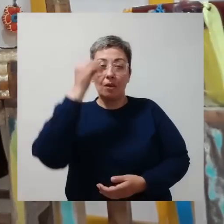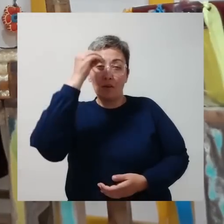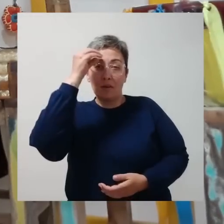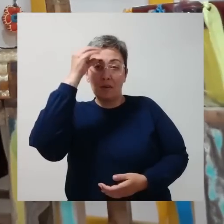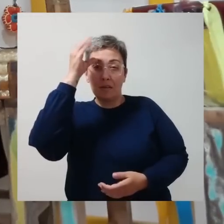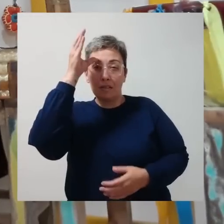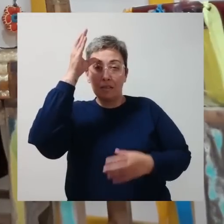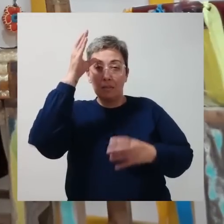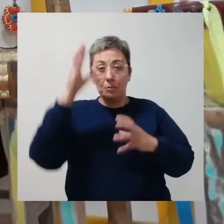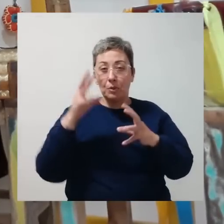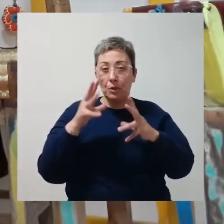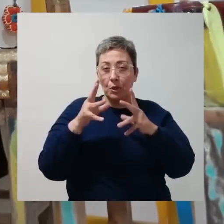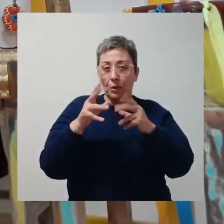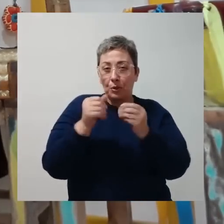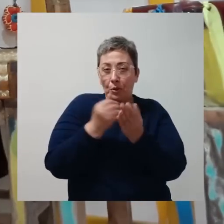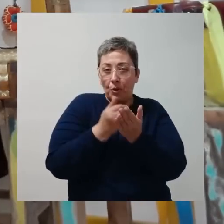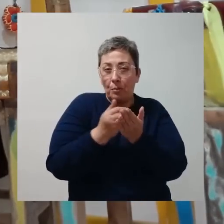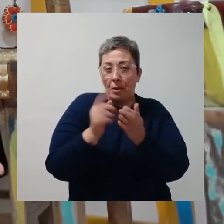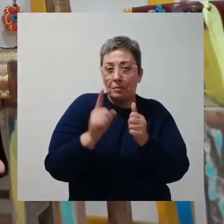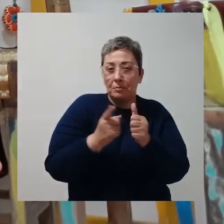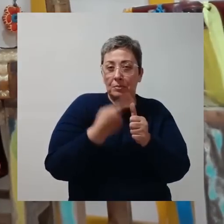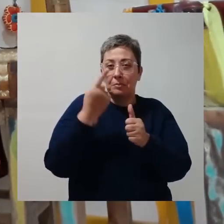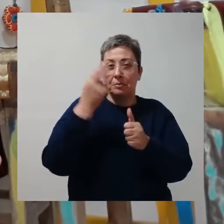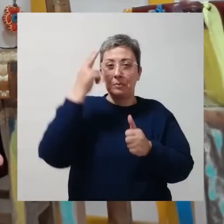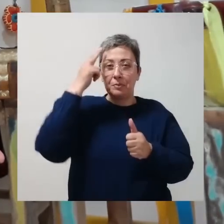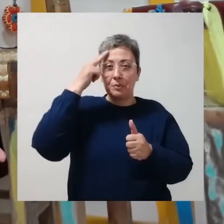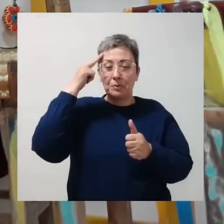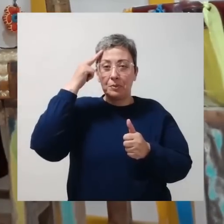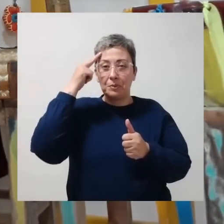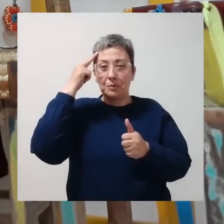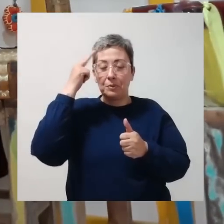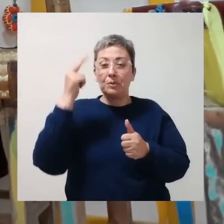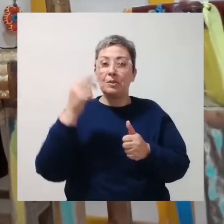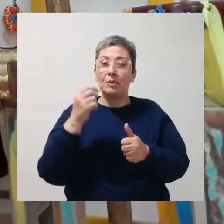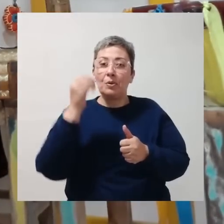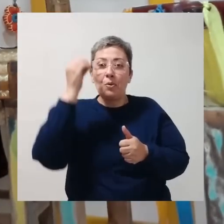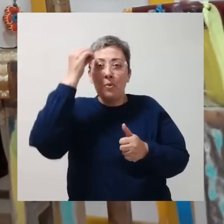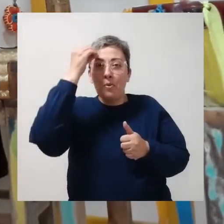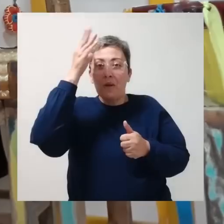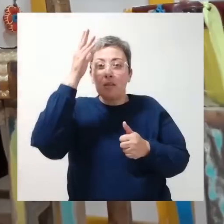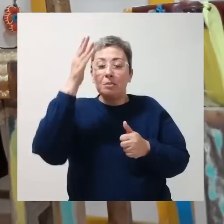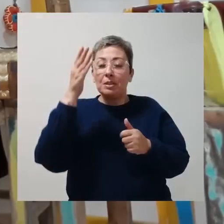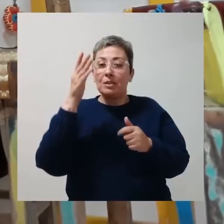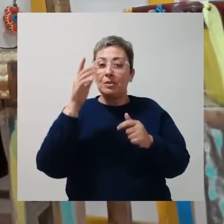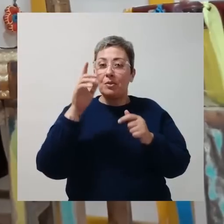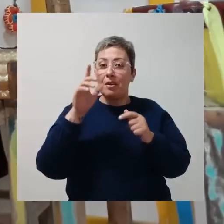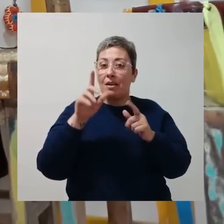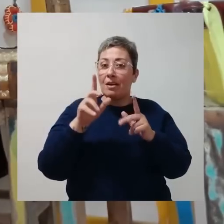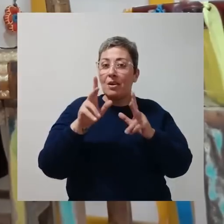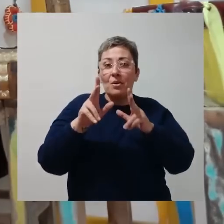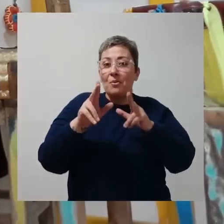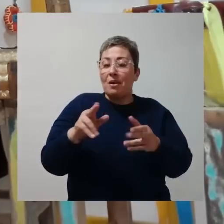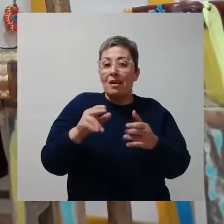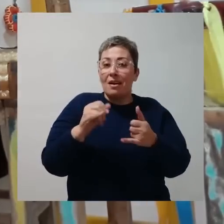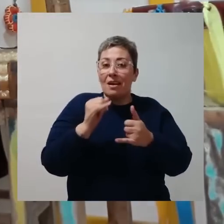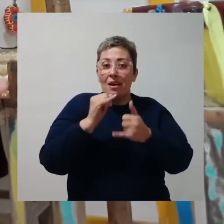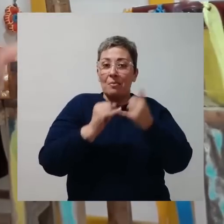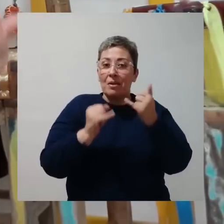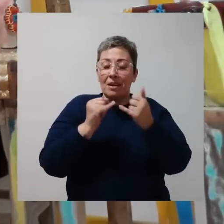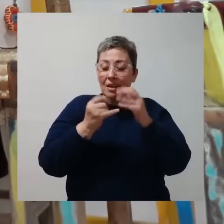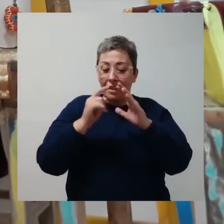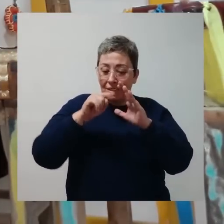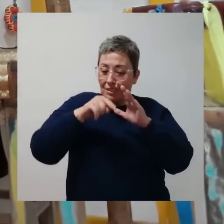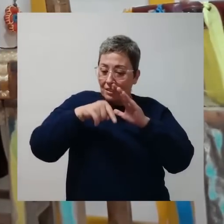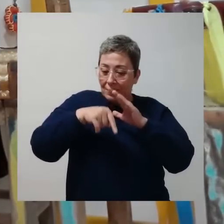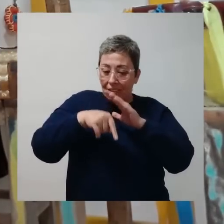Todo conhecimento começa com um sonho. O conhecimento nada mais é que a aventura